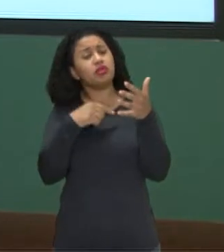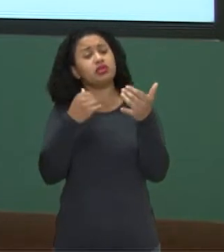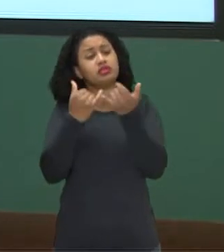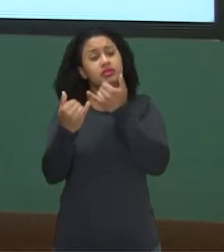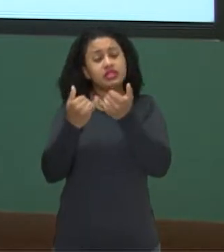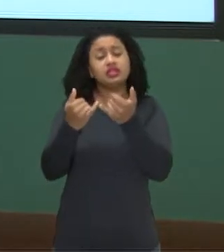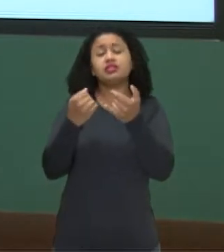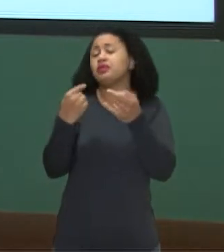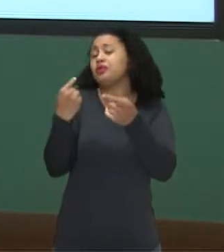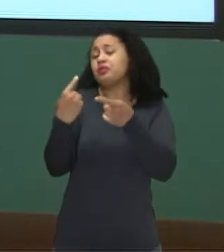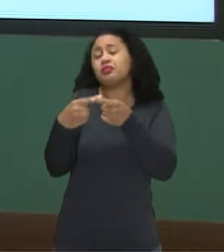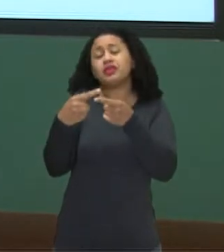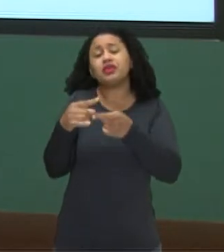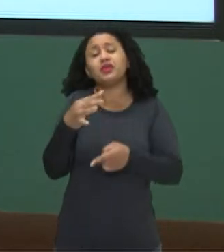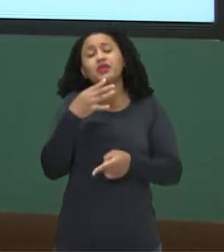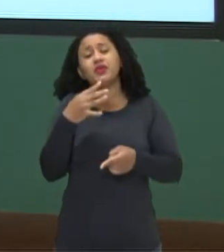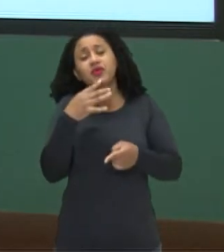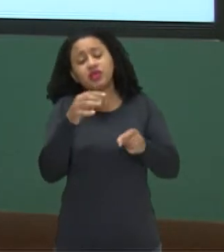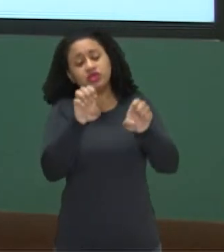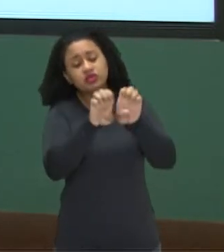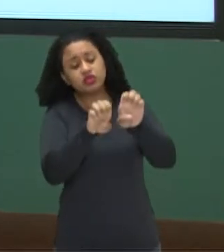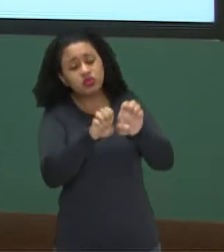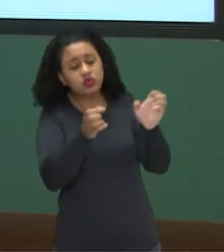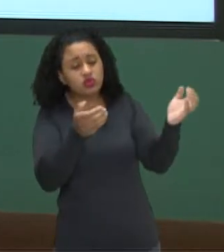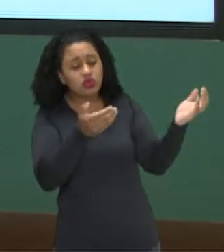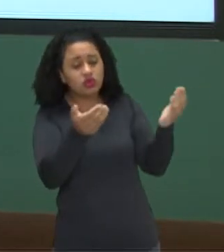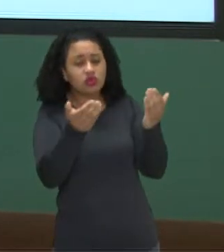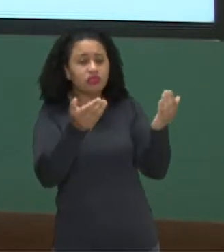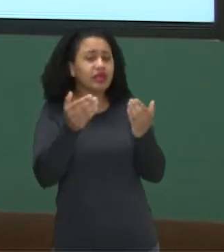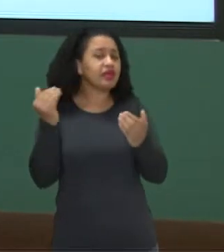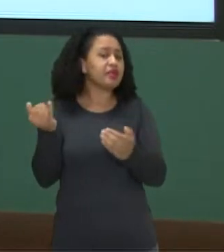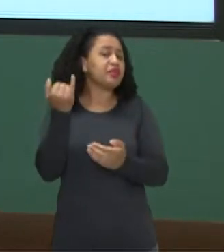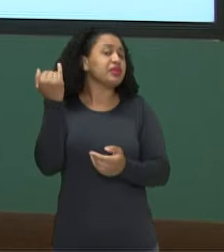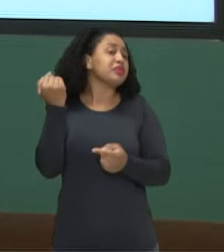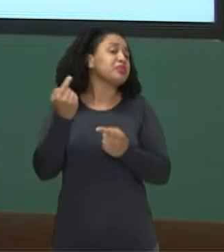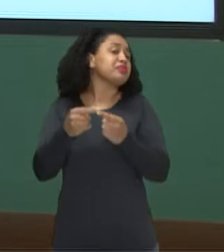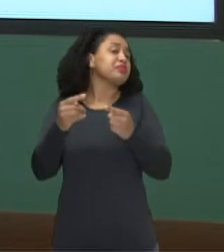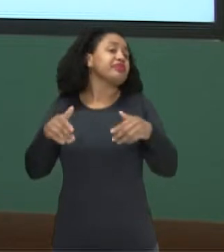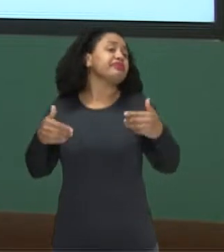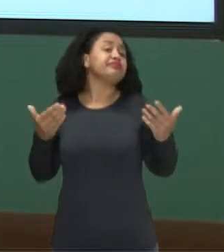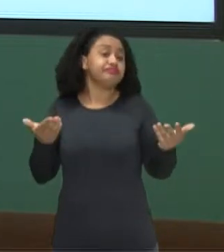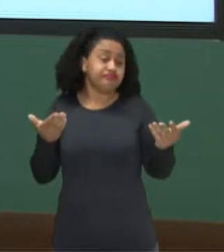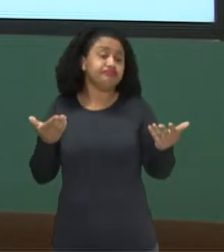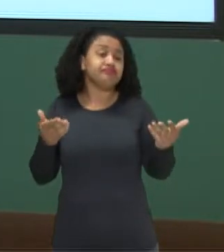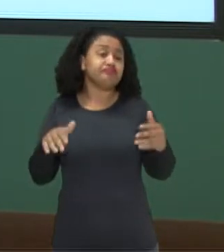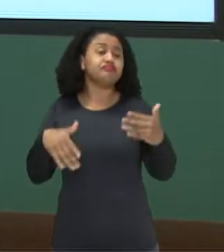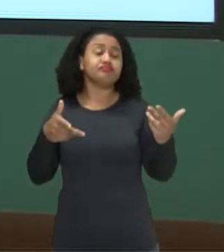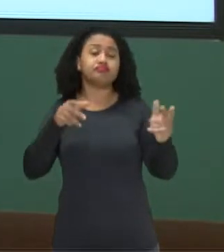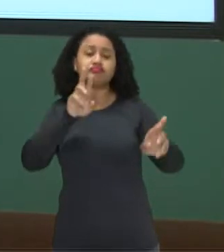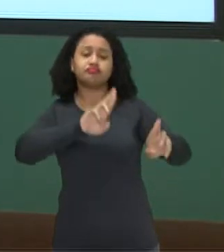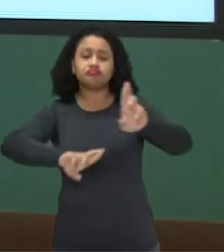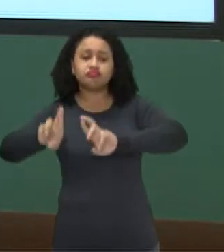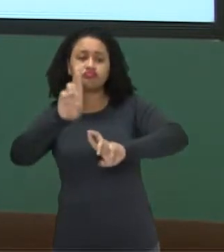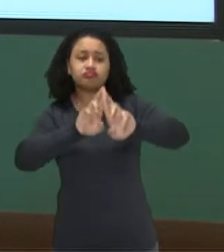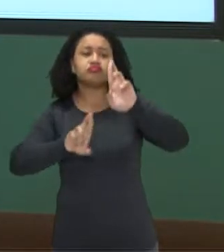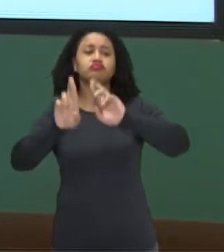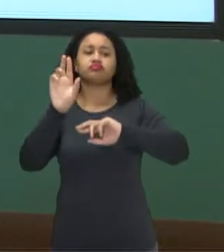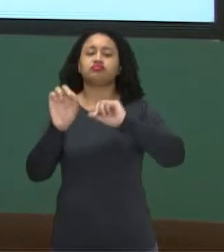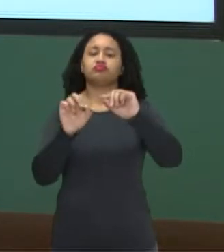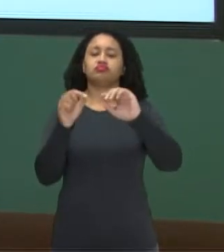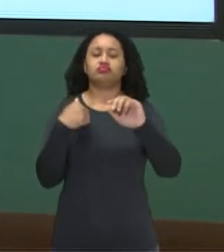essas estruturas, compará-las é importante? Então, essas observações